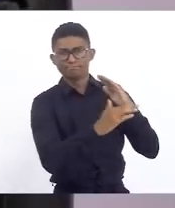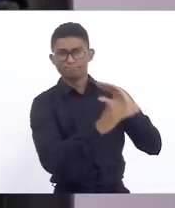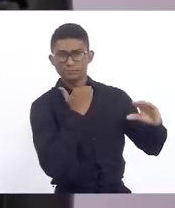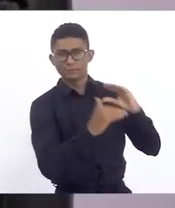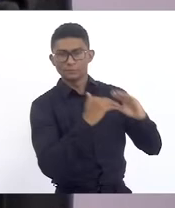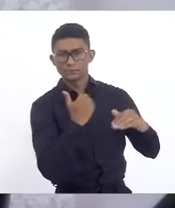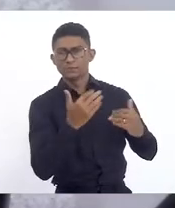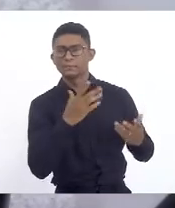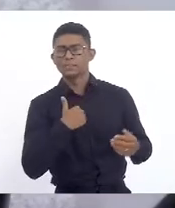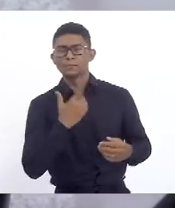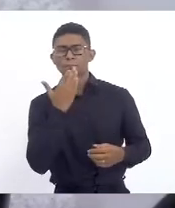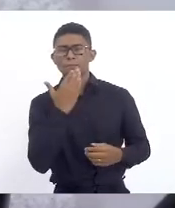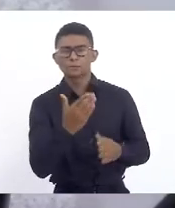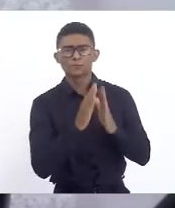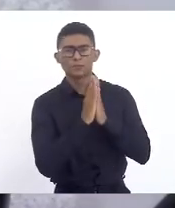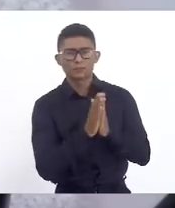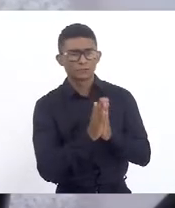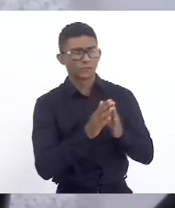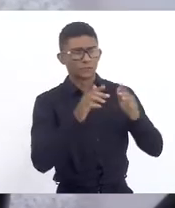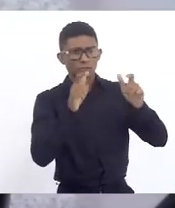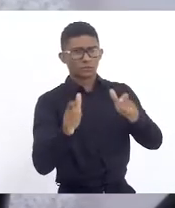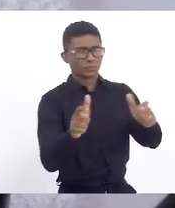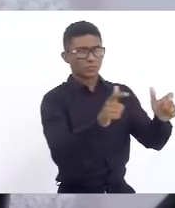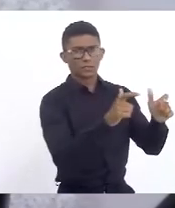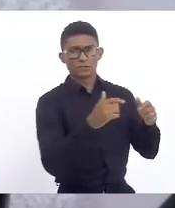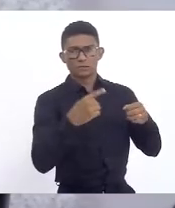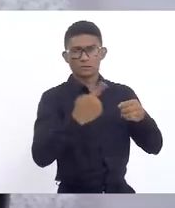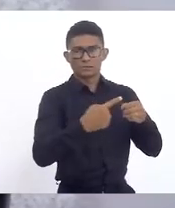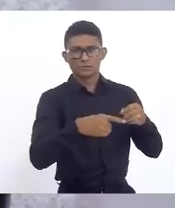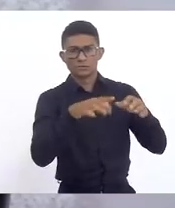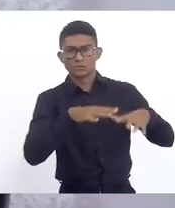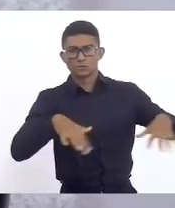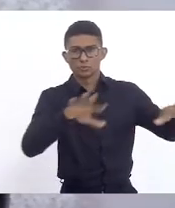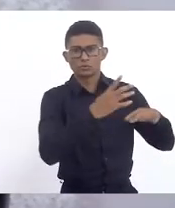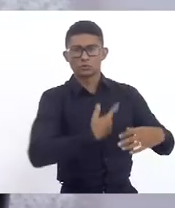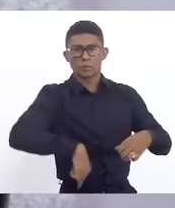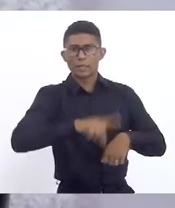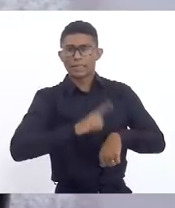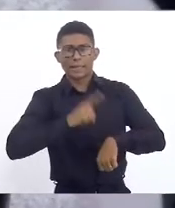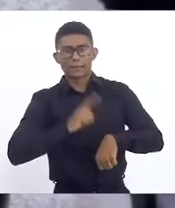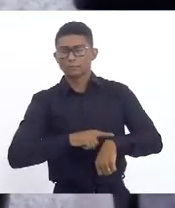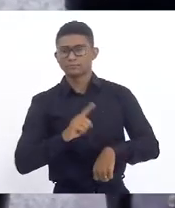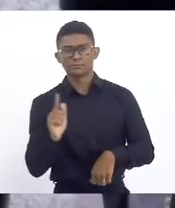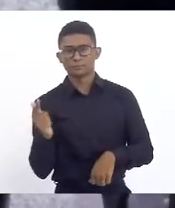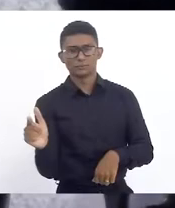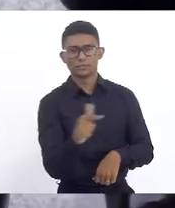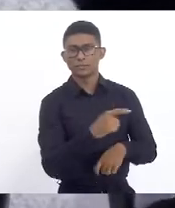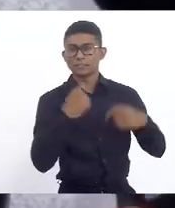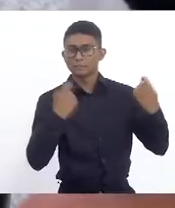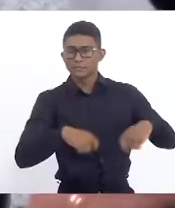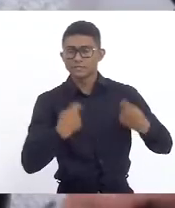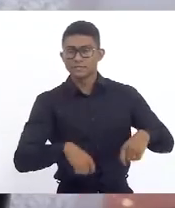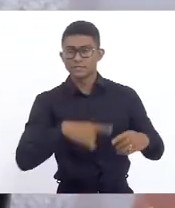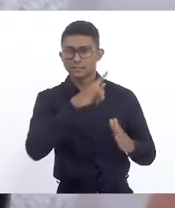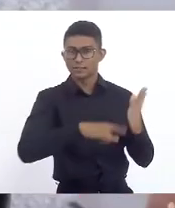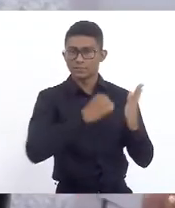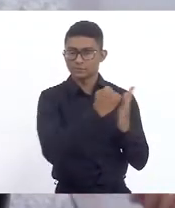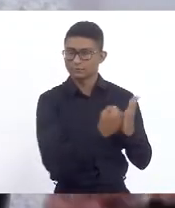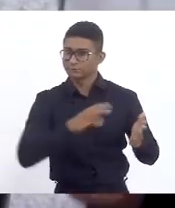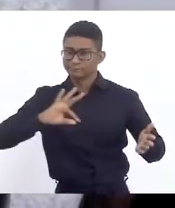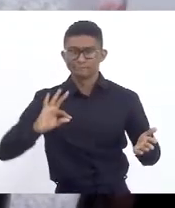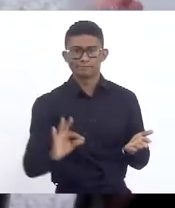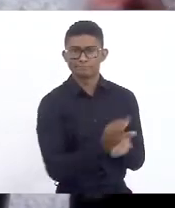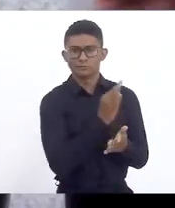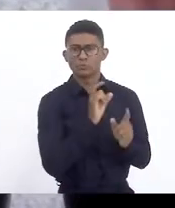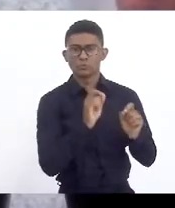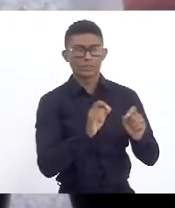municípios e ao INEA, né? A gente não tem mais muito tempo, eu acho que tem que assinar logo esse termo, né, de cooperação técnica, empoderando